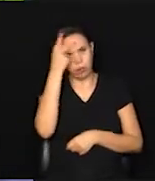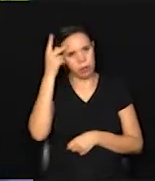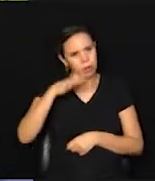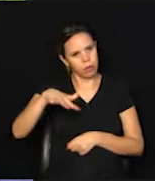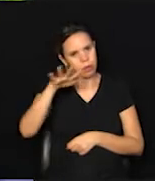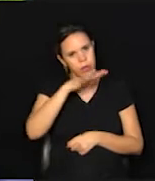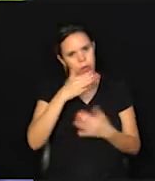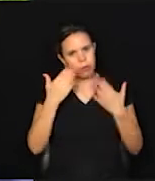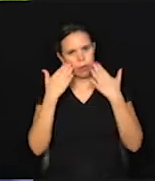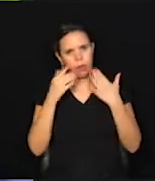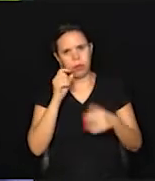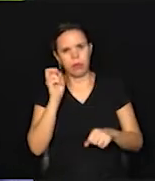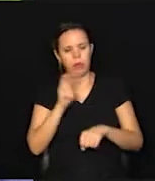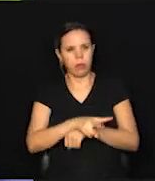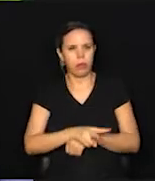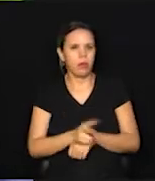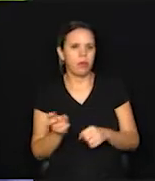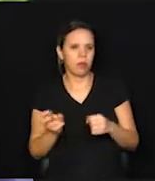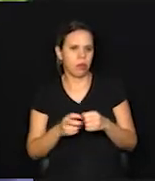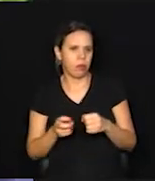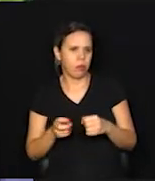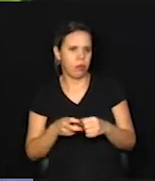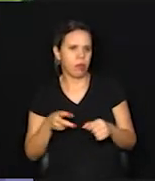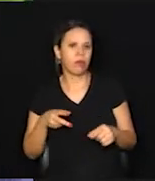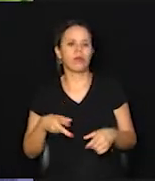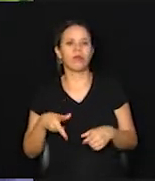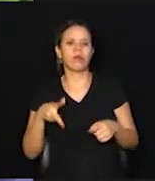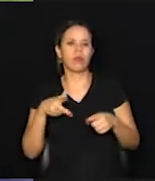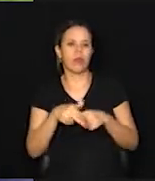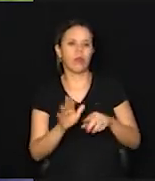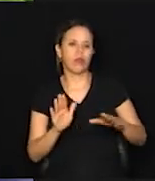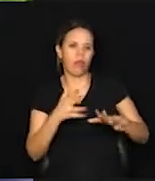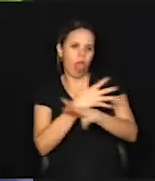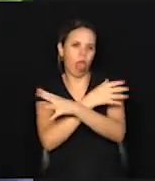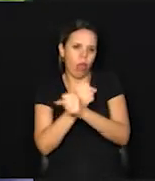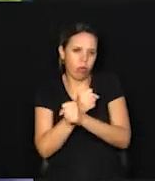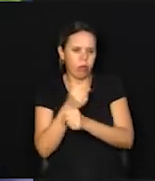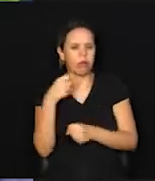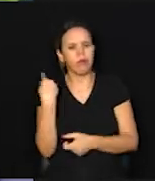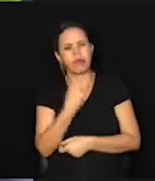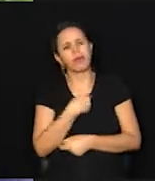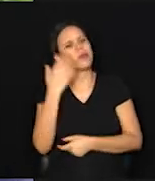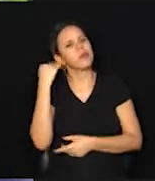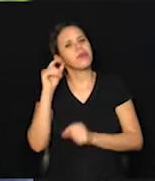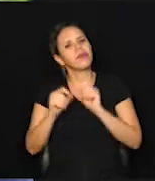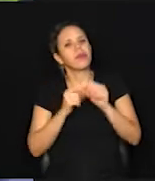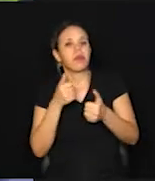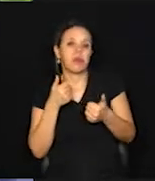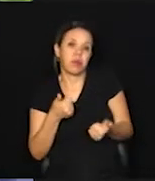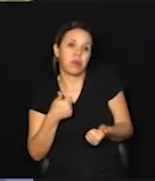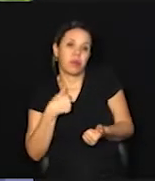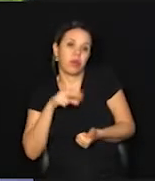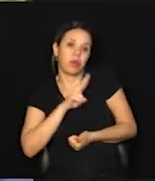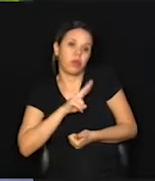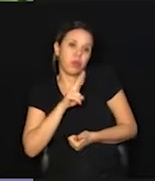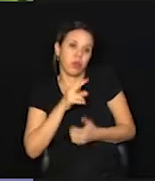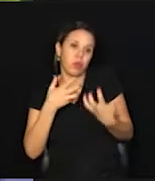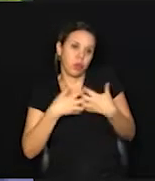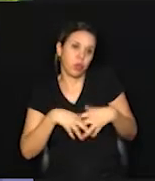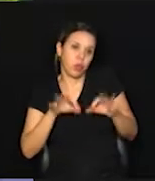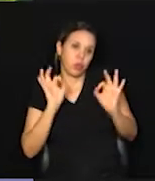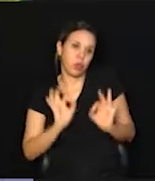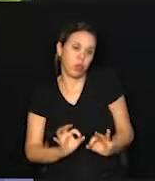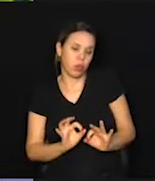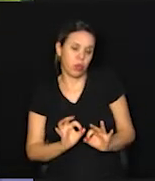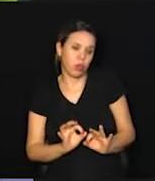ao vírus, né, que boicota as ações de lockdown. Mas aí a gente tem que saber também assim, mas tudo bem, eu usei e funcionou. Vamos